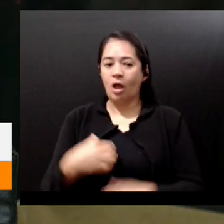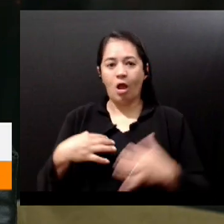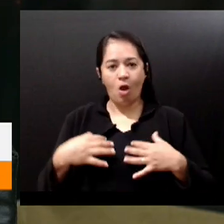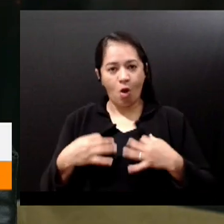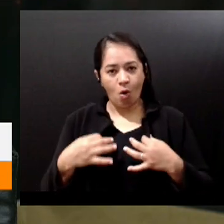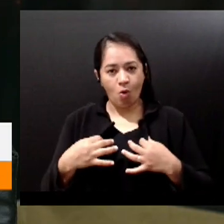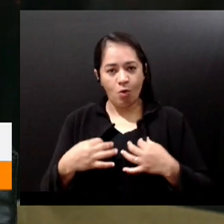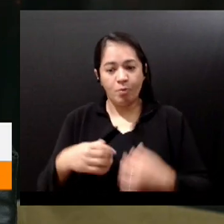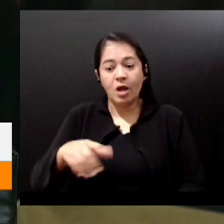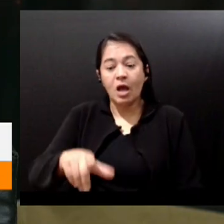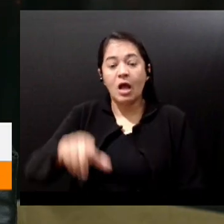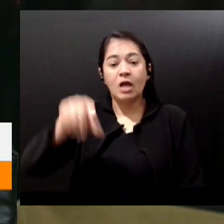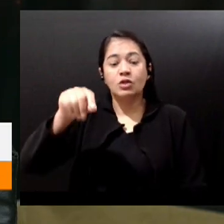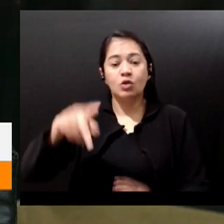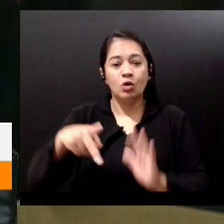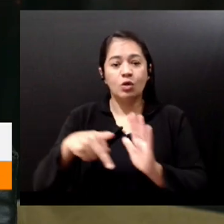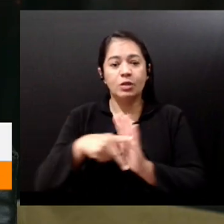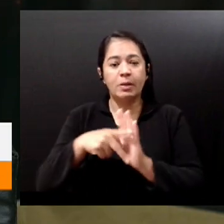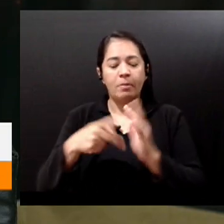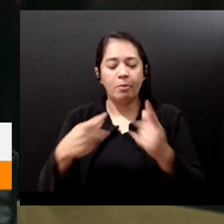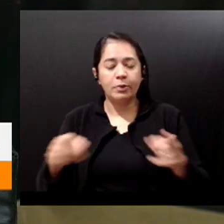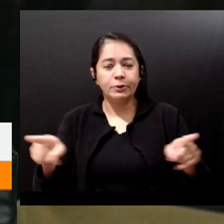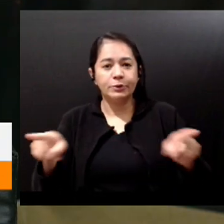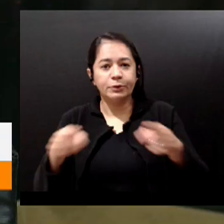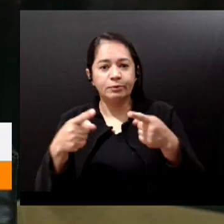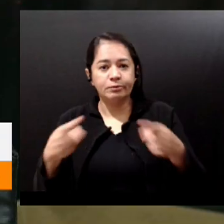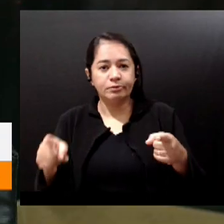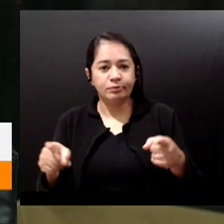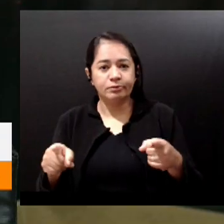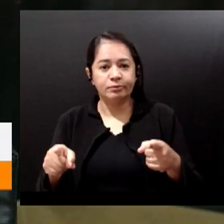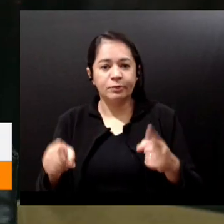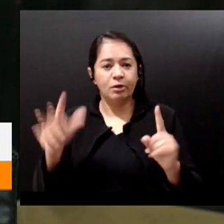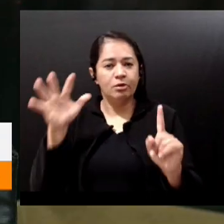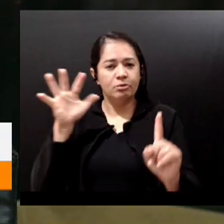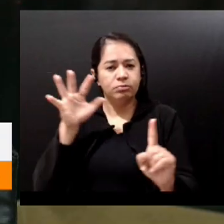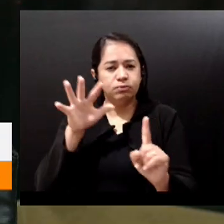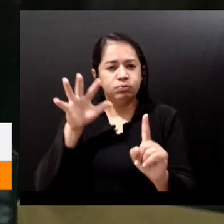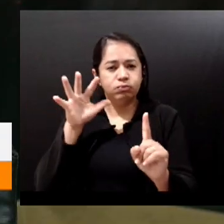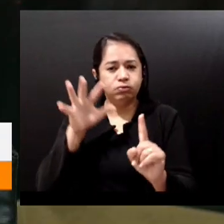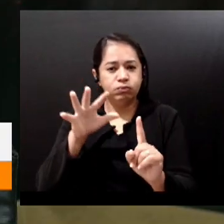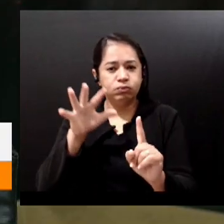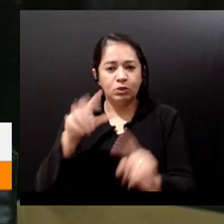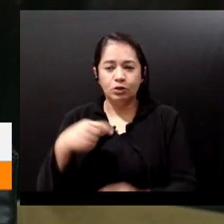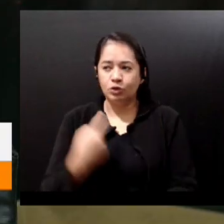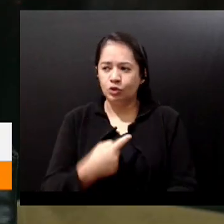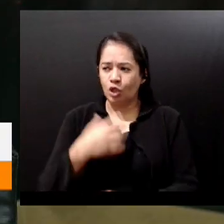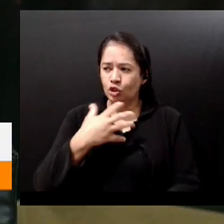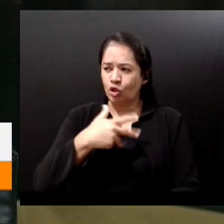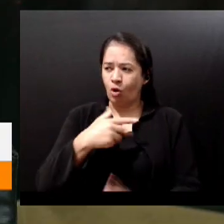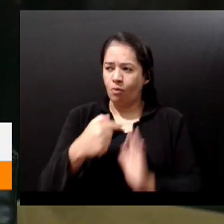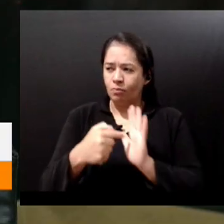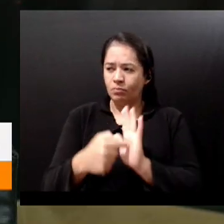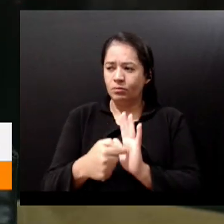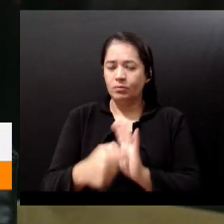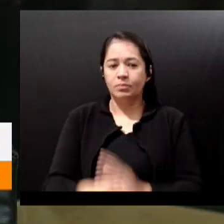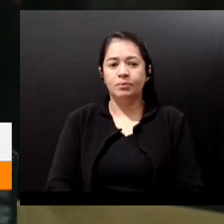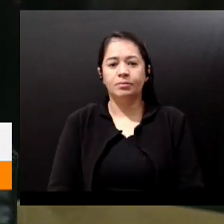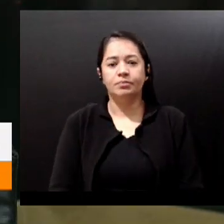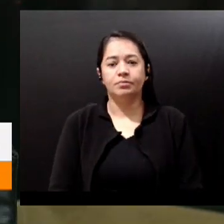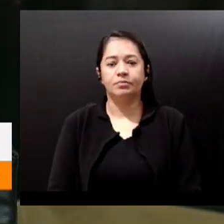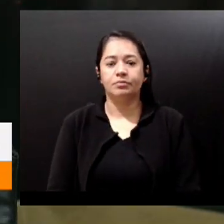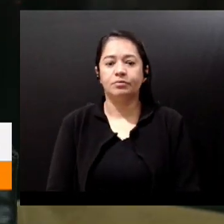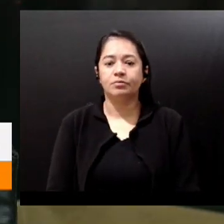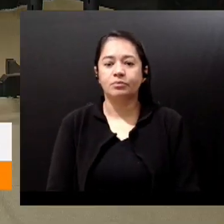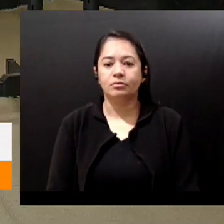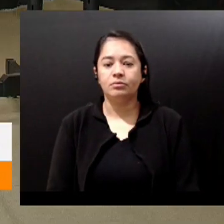repertório, da música, ela influencia no nosso comportamento? Acho muito pertinente essa